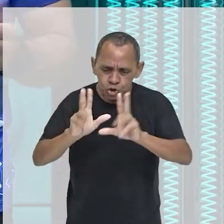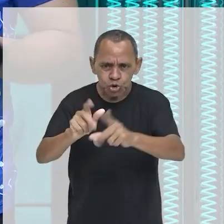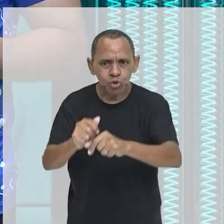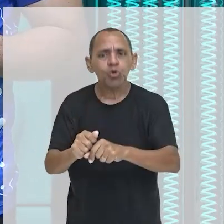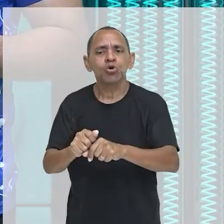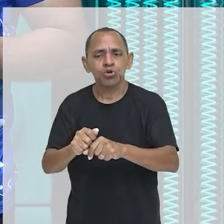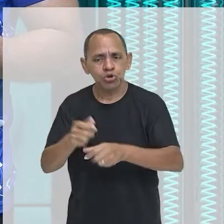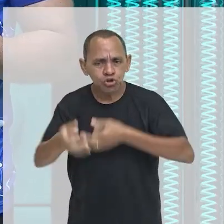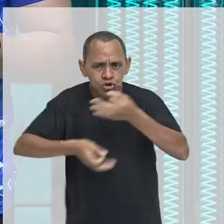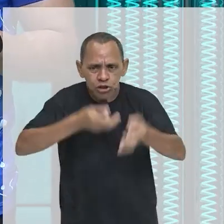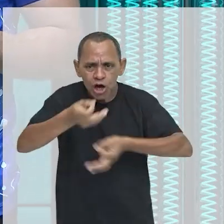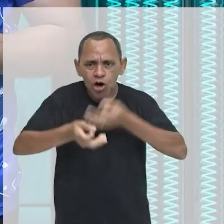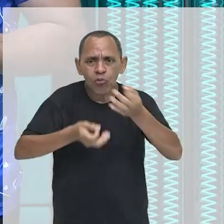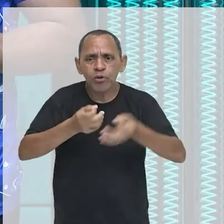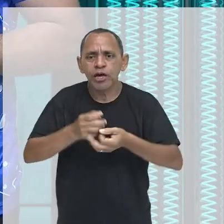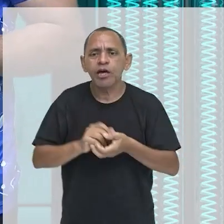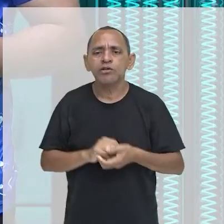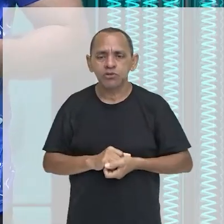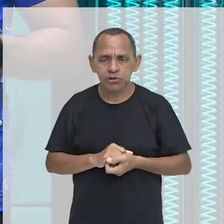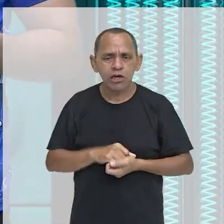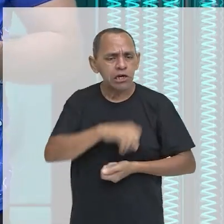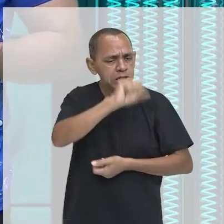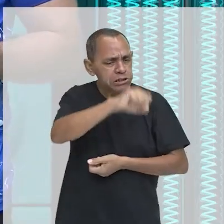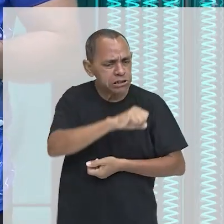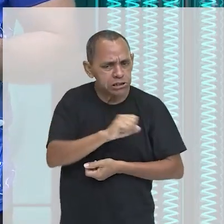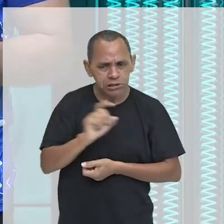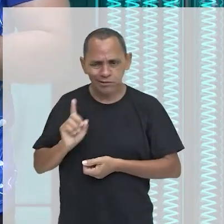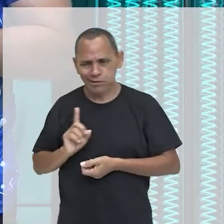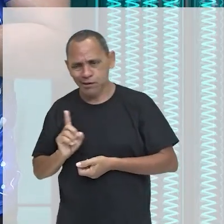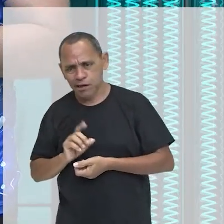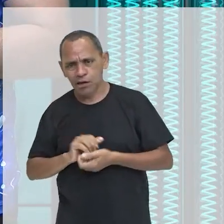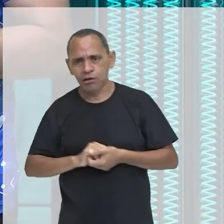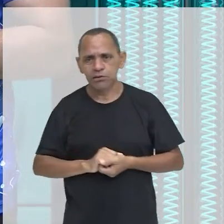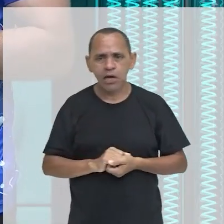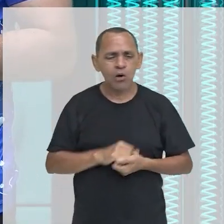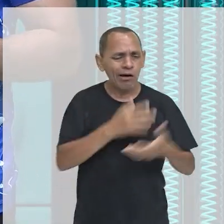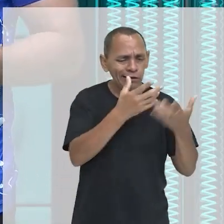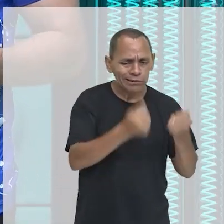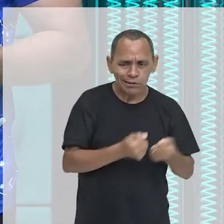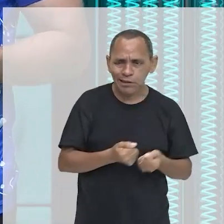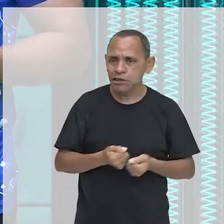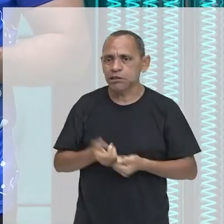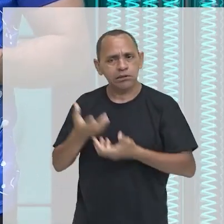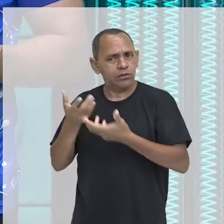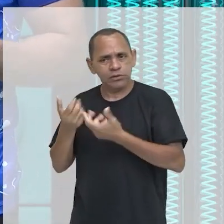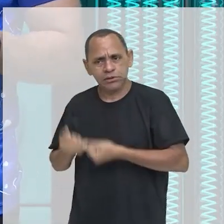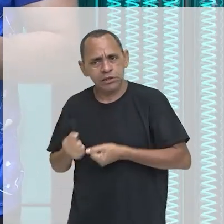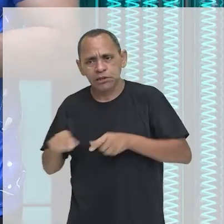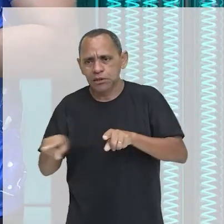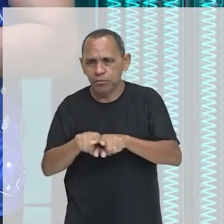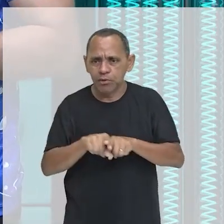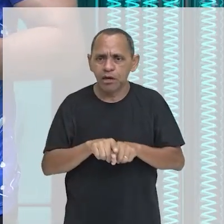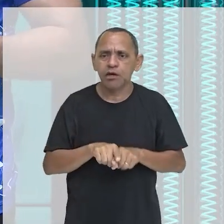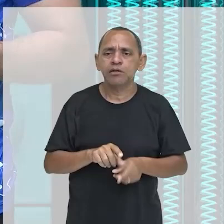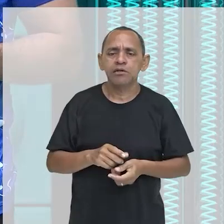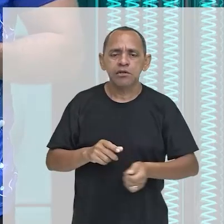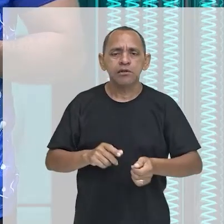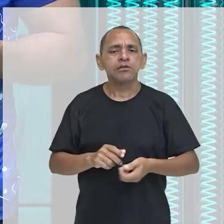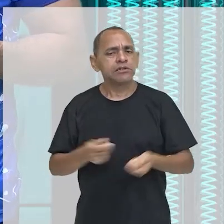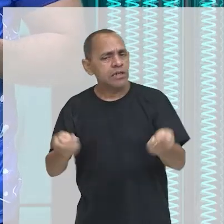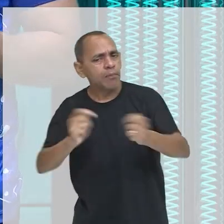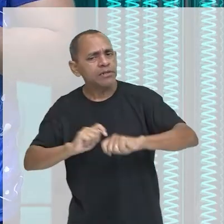favor e contra, aí vai se preparar, né, para eventuais perguntas, né, que tentarão